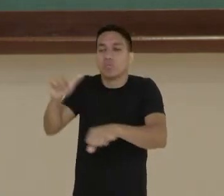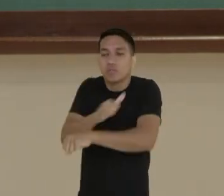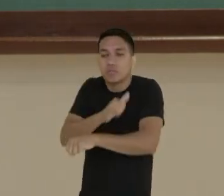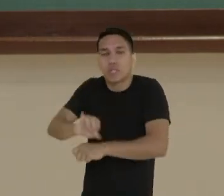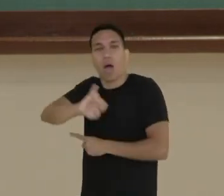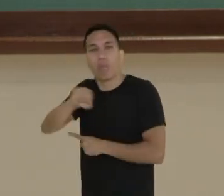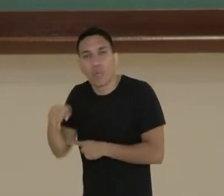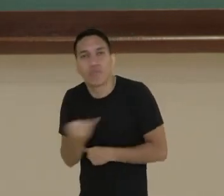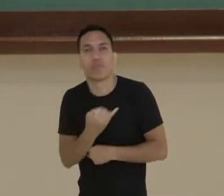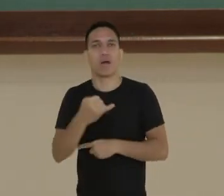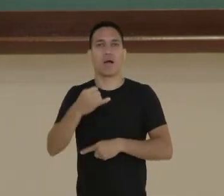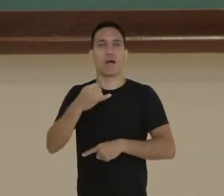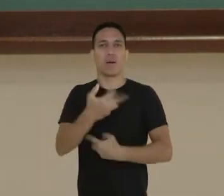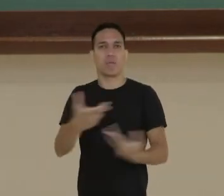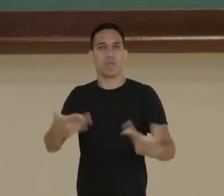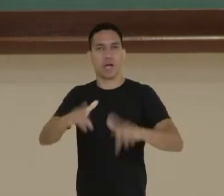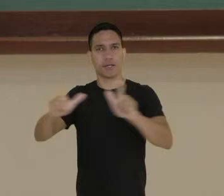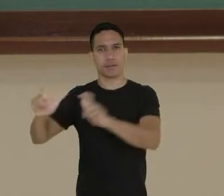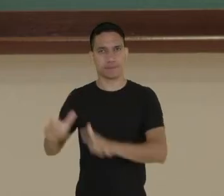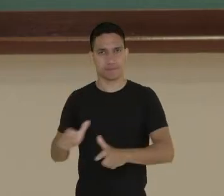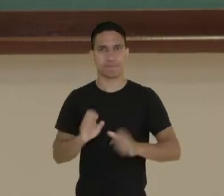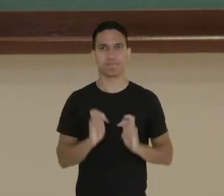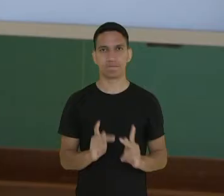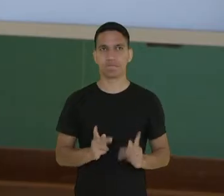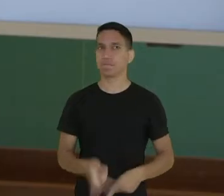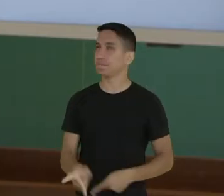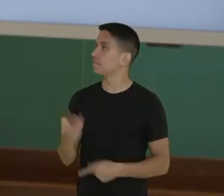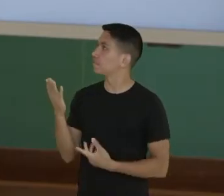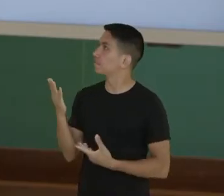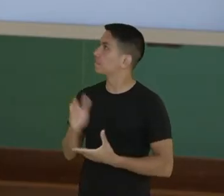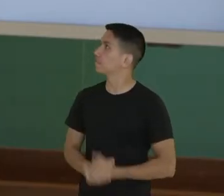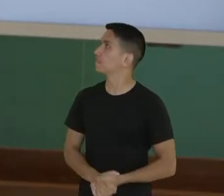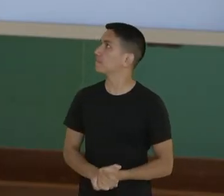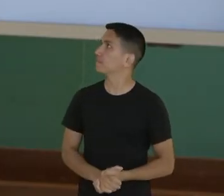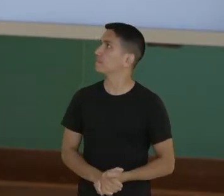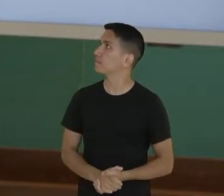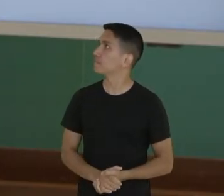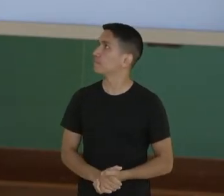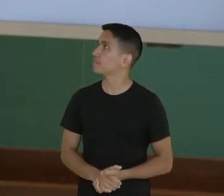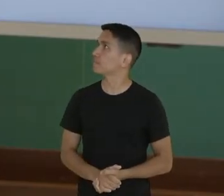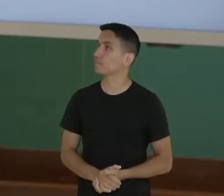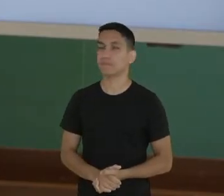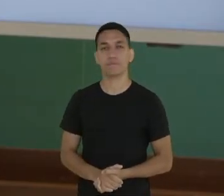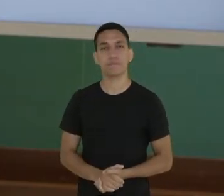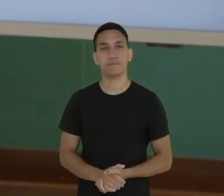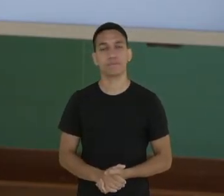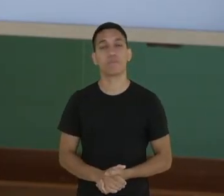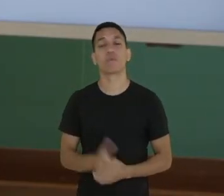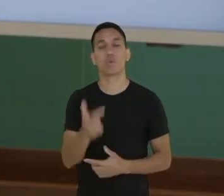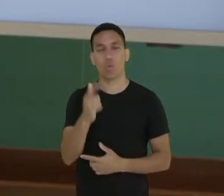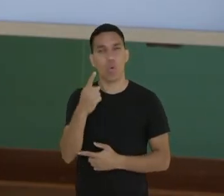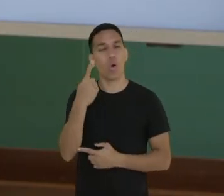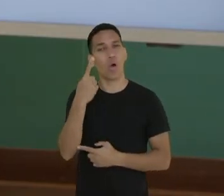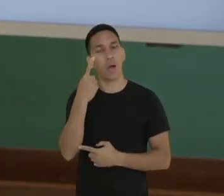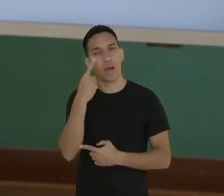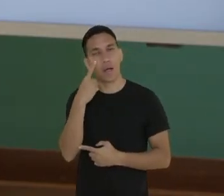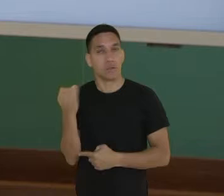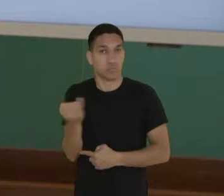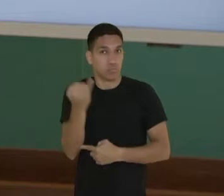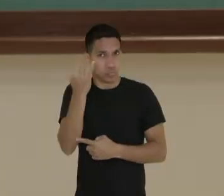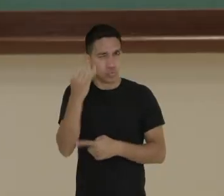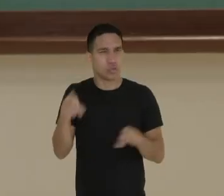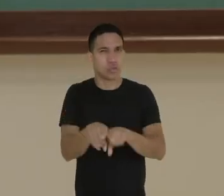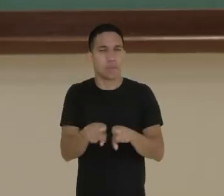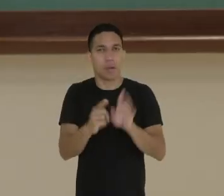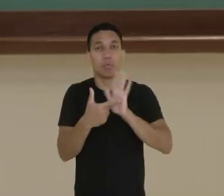região. Buenas, vamos lá, certo? Uma coisa importante a gente salientar também aqui